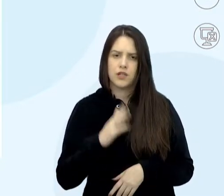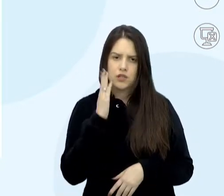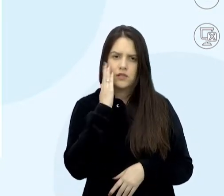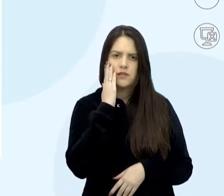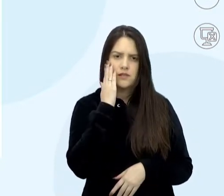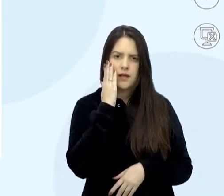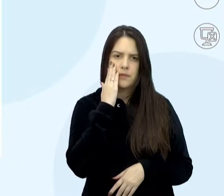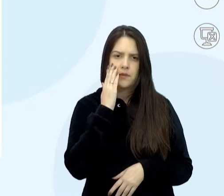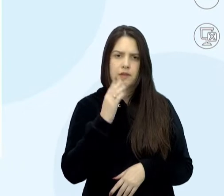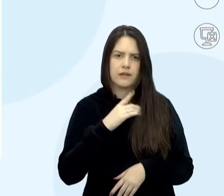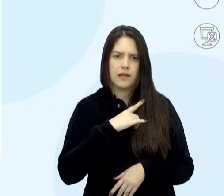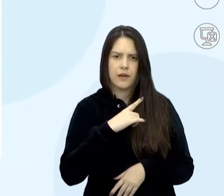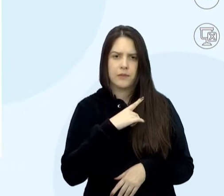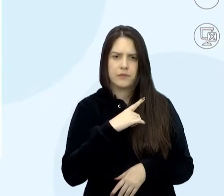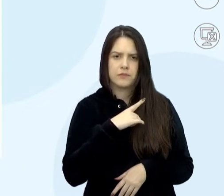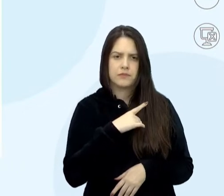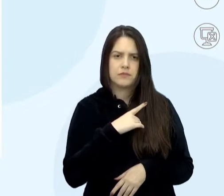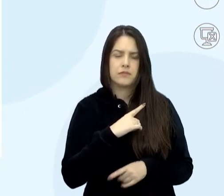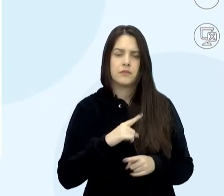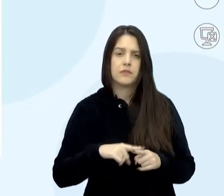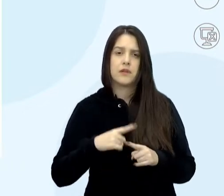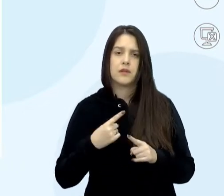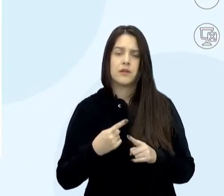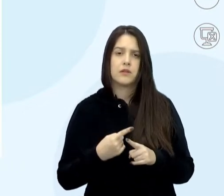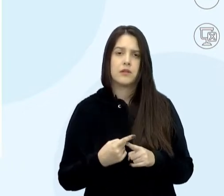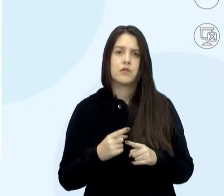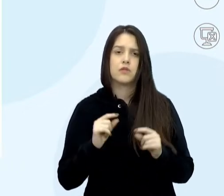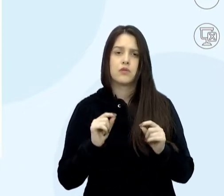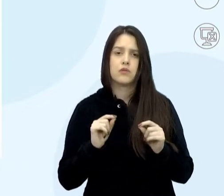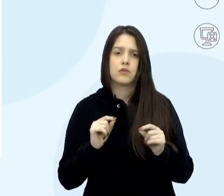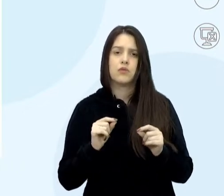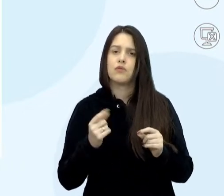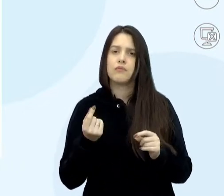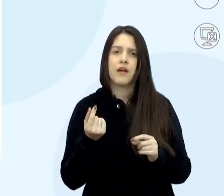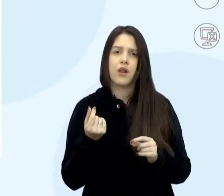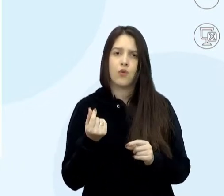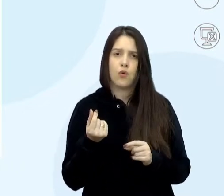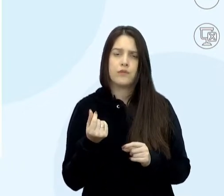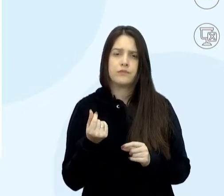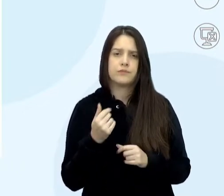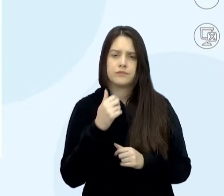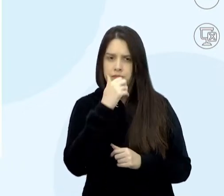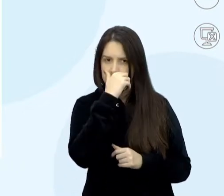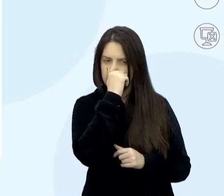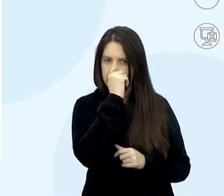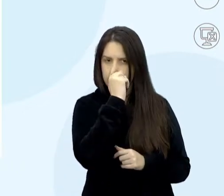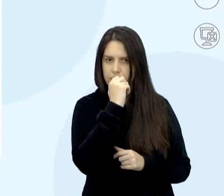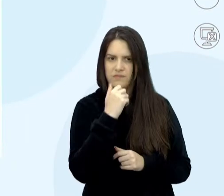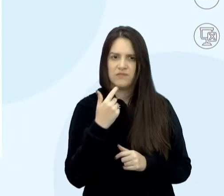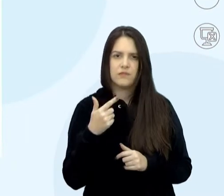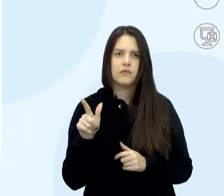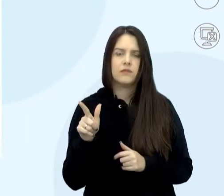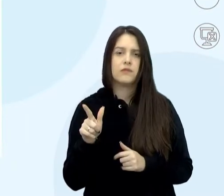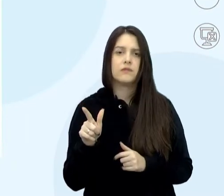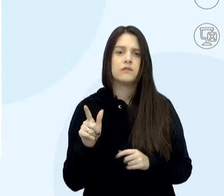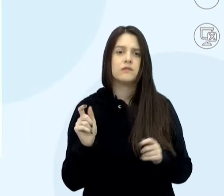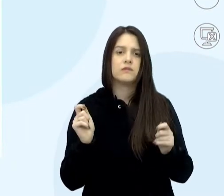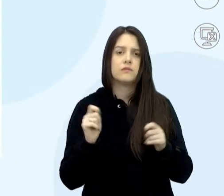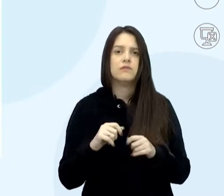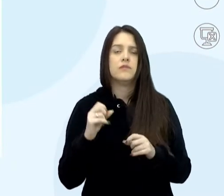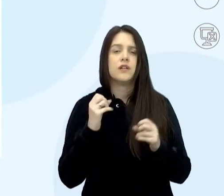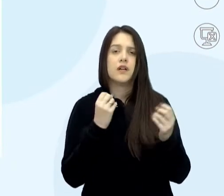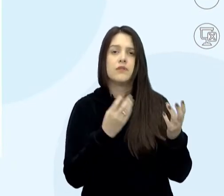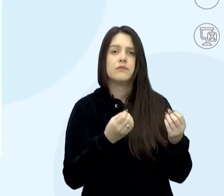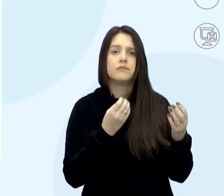vence 5 de maio e que é esse o valor. Outra informação importante